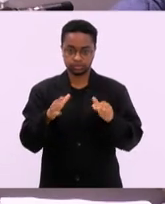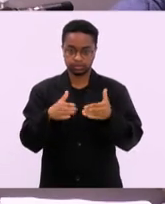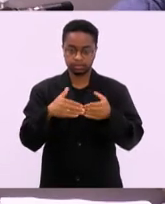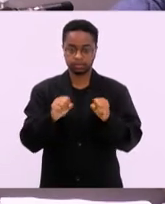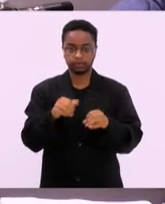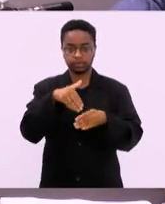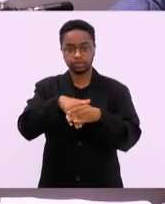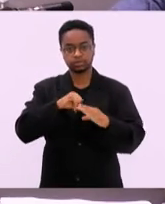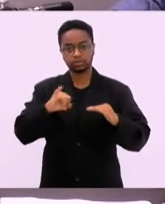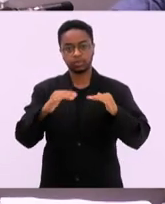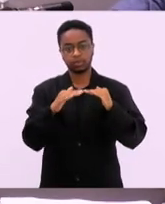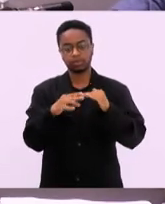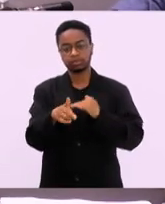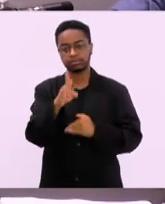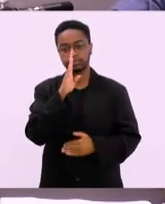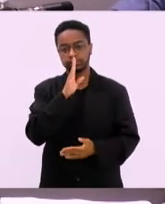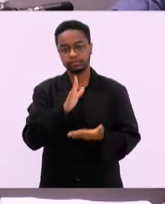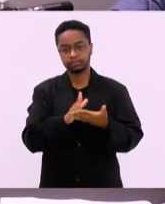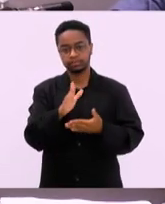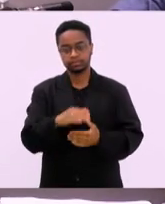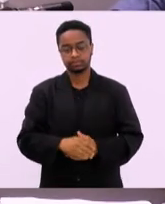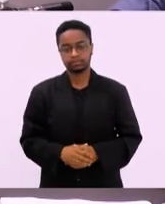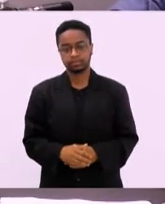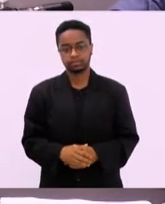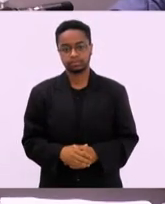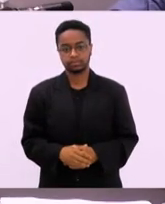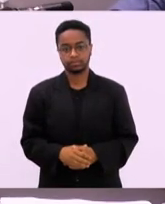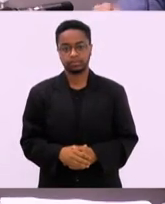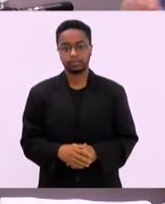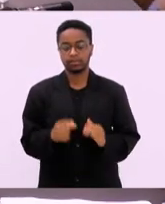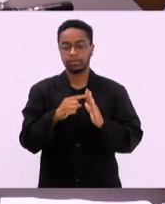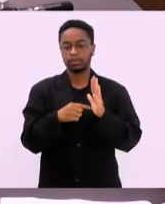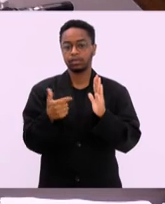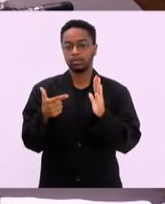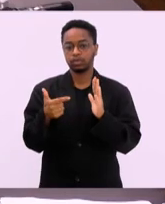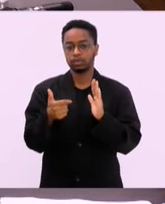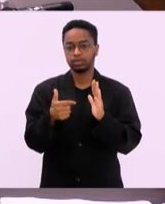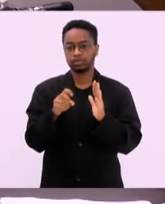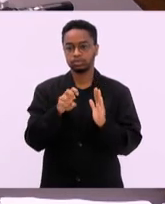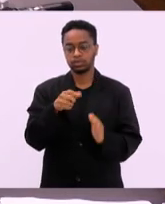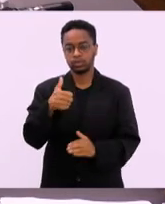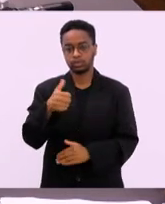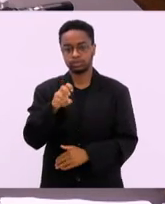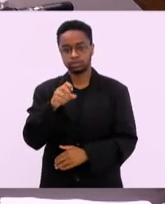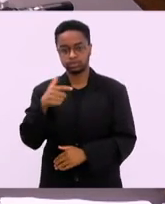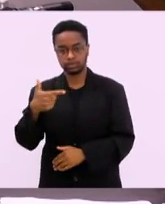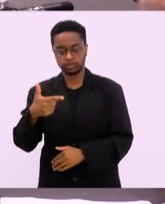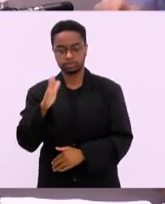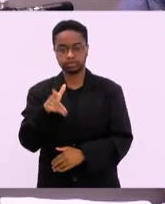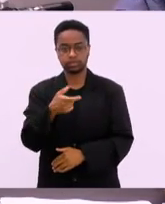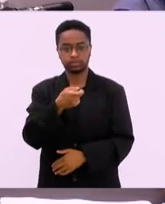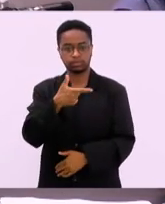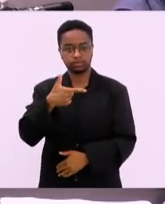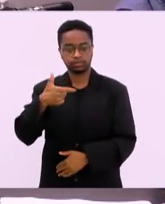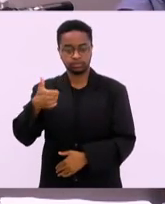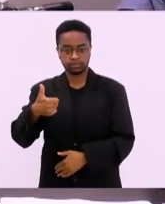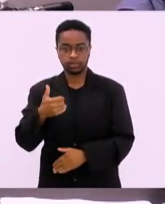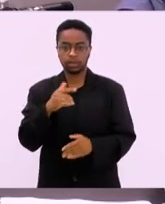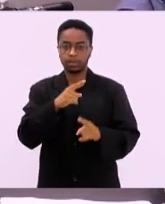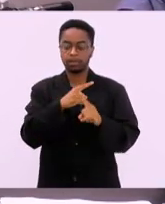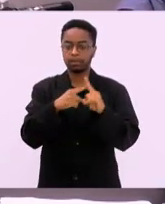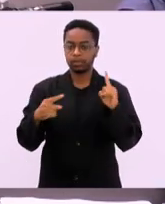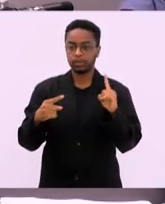e votação, se os que aprovam, permaneçam como estão, aprovado. 12 da pauta, o PL 5152 de 21, de autoria da deputada Zeidan, que proíbe a prática